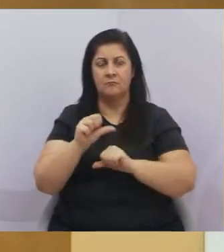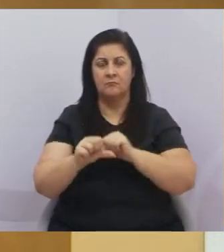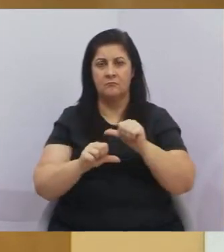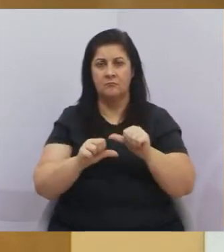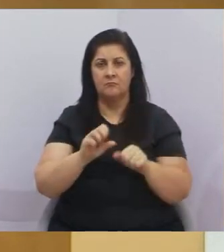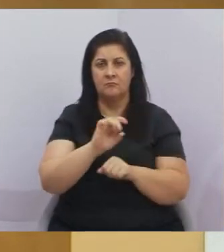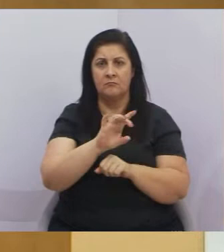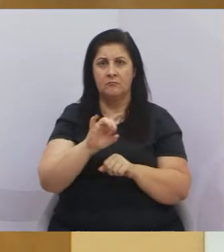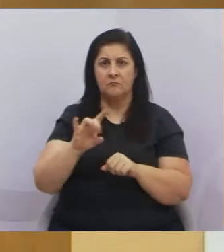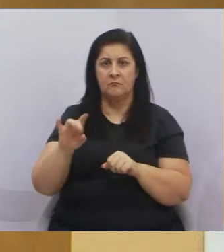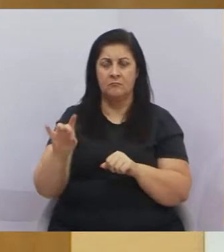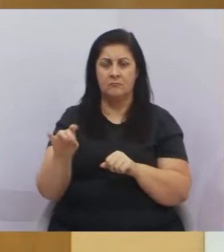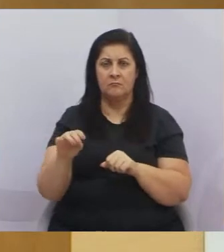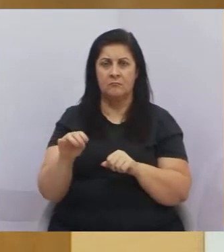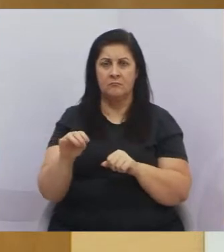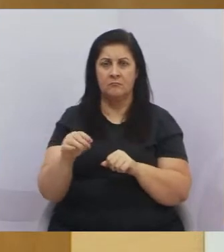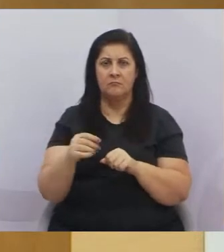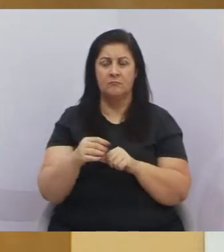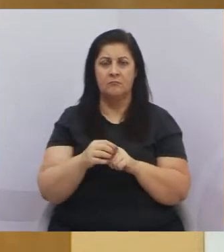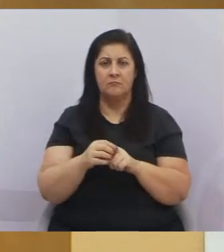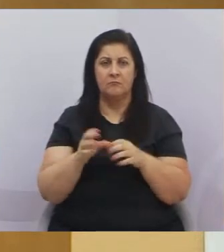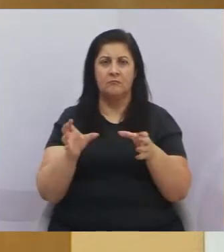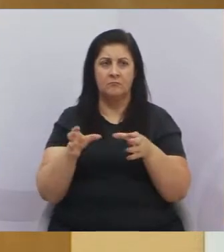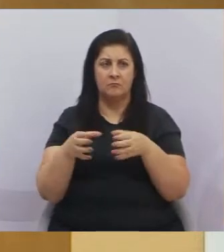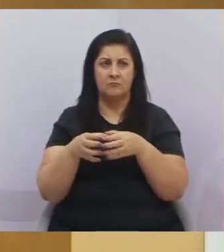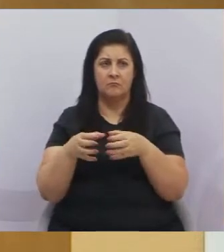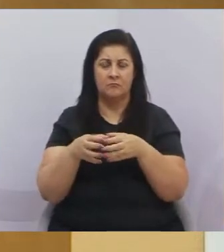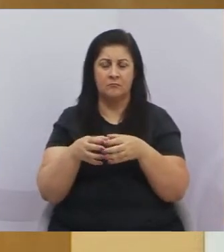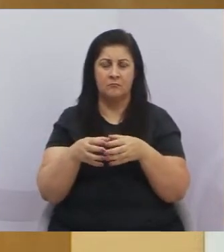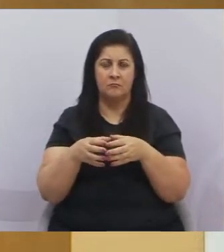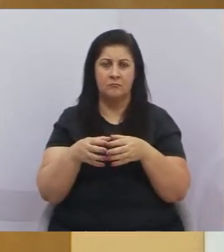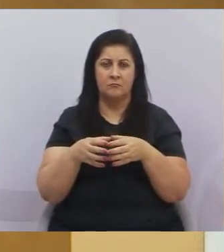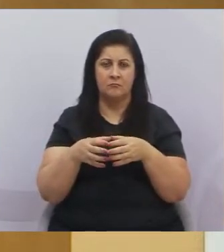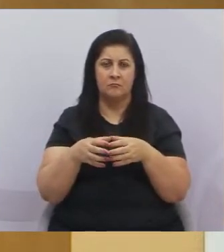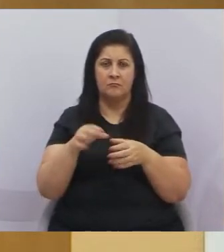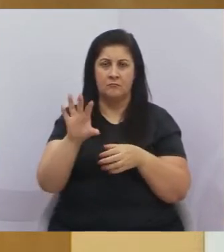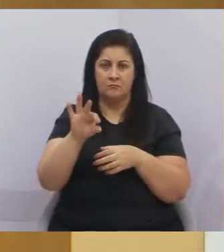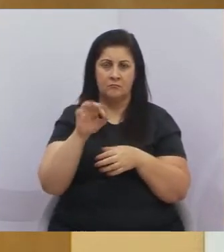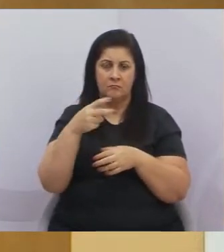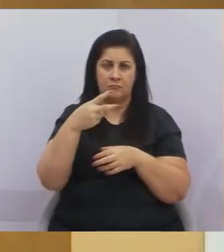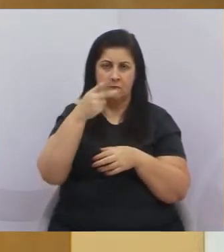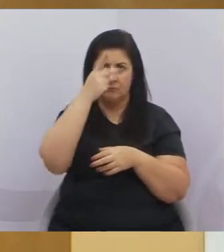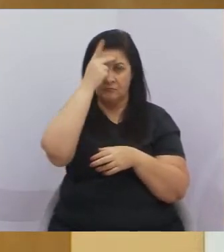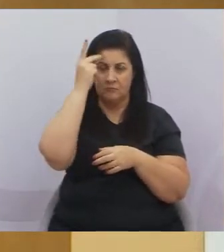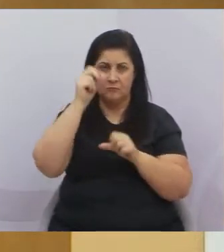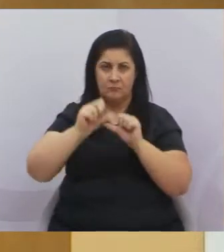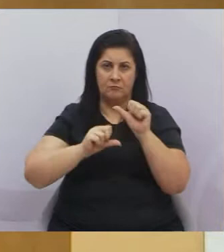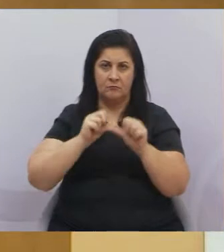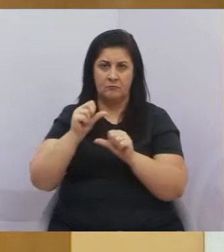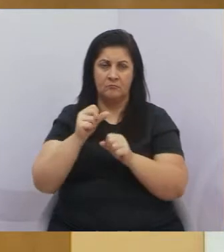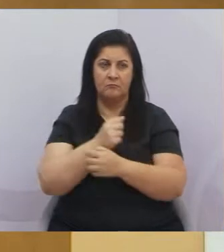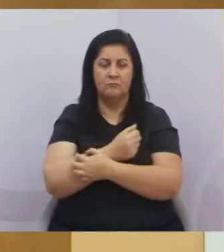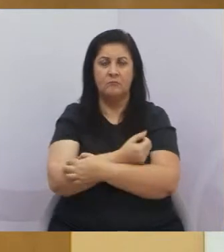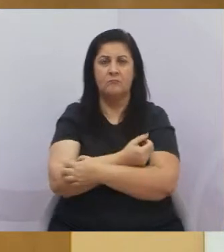conselheiros representantes de órgãos governamentais e conselheiros representantes da sociedade civil organizada.